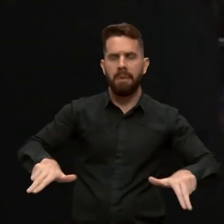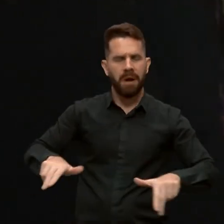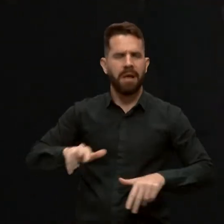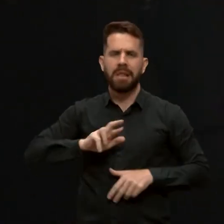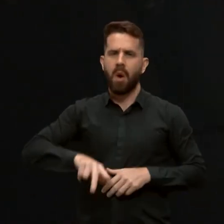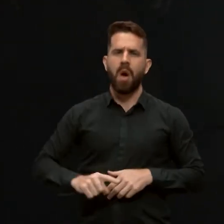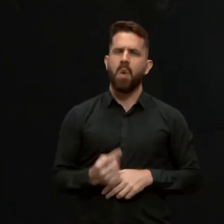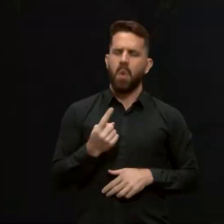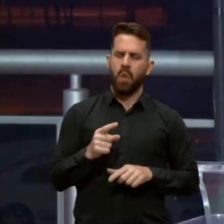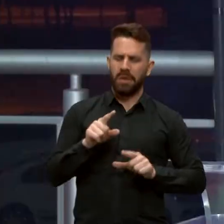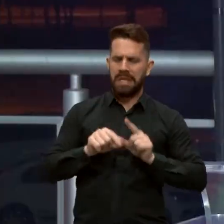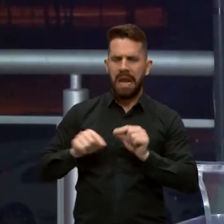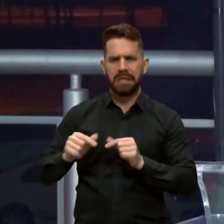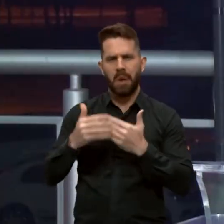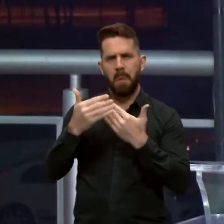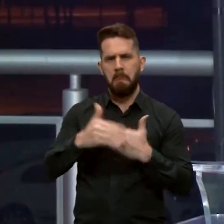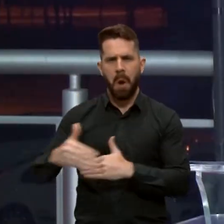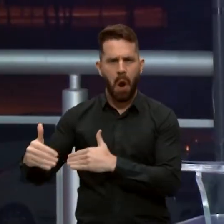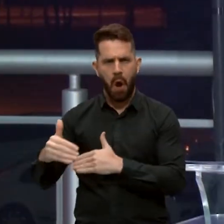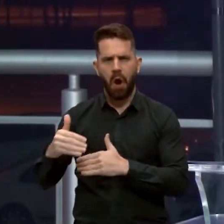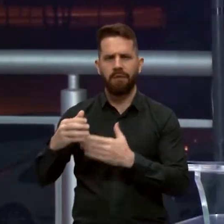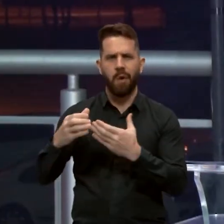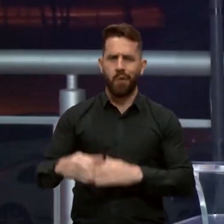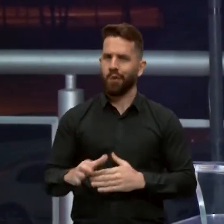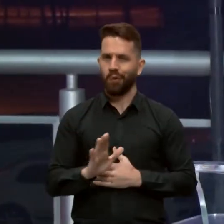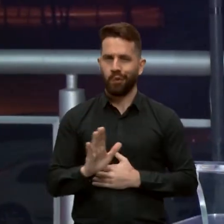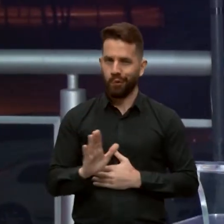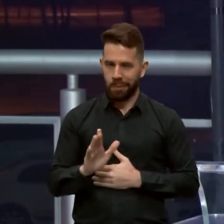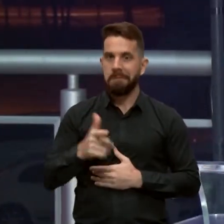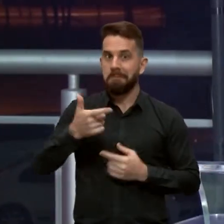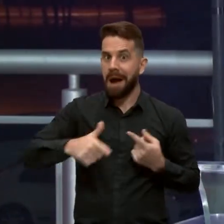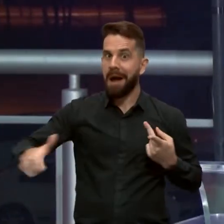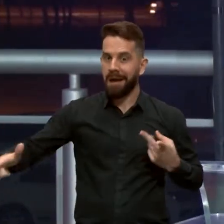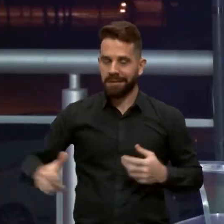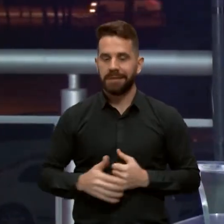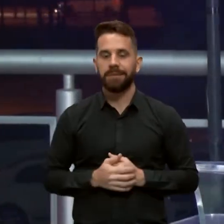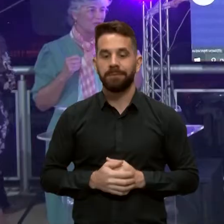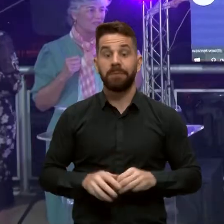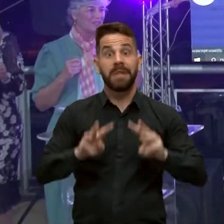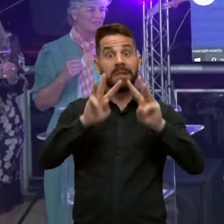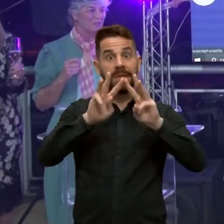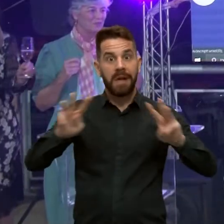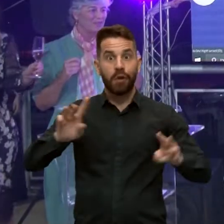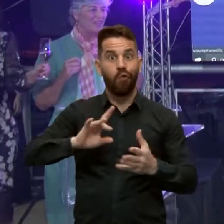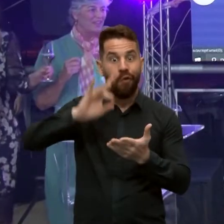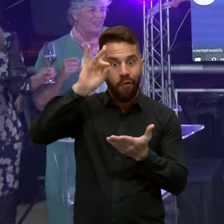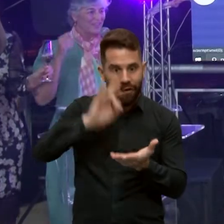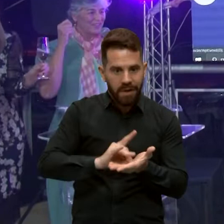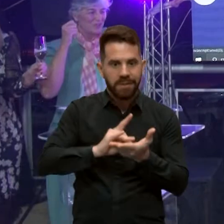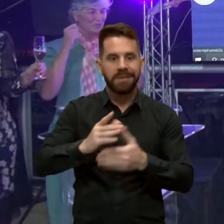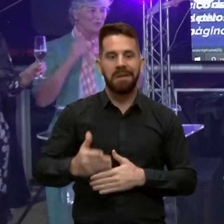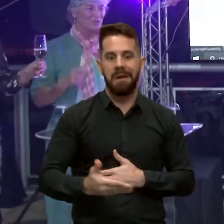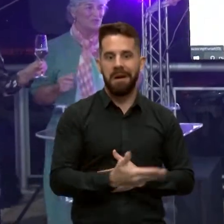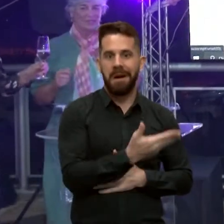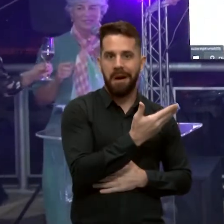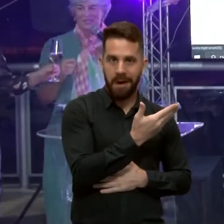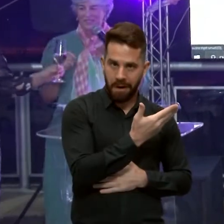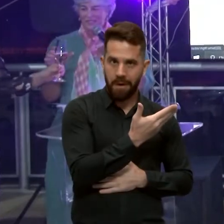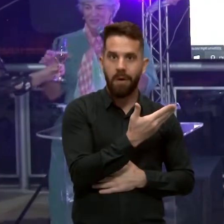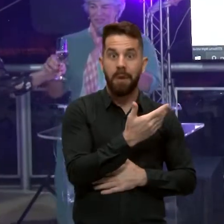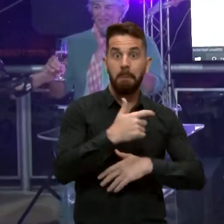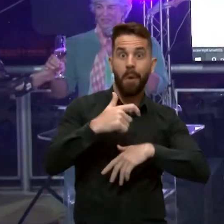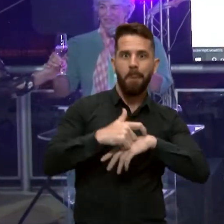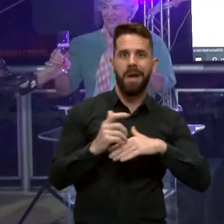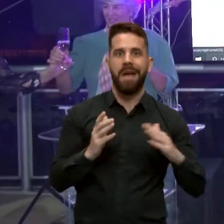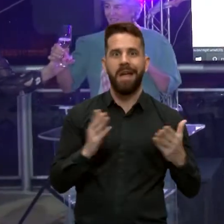processos seletivos. O site oficial do Instituto foi colocado no ar durante a solenidade. O objetivo